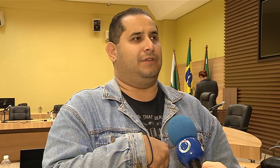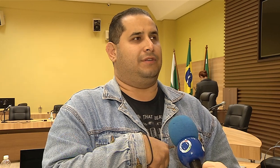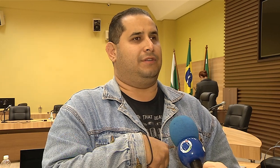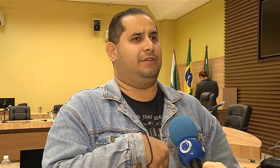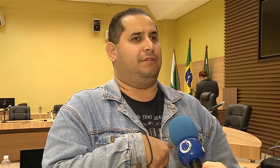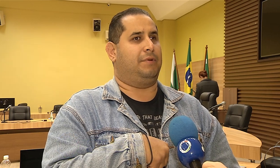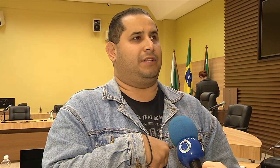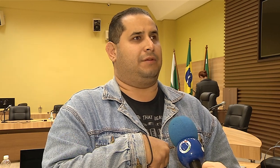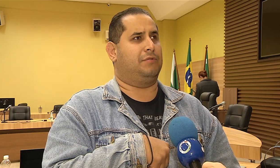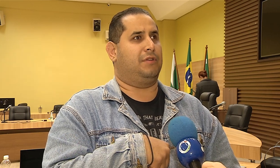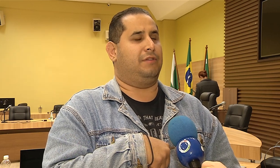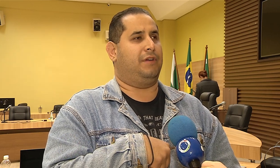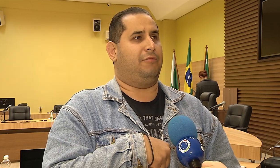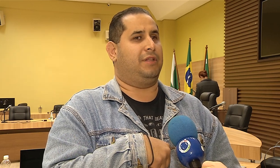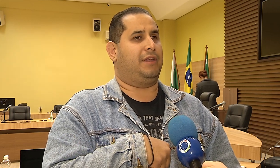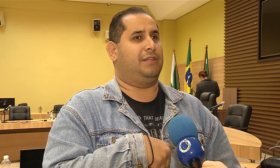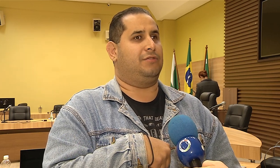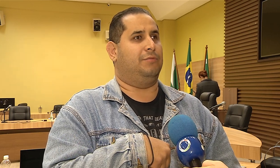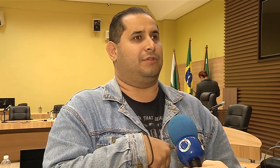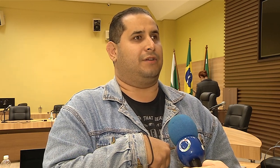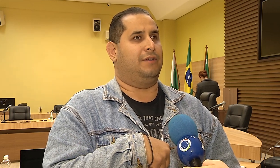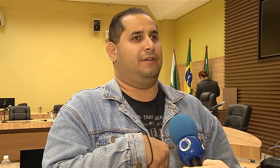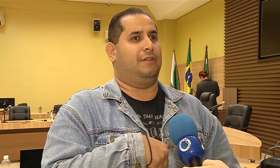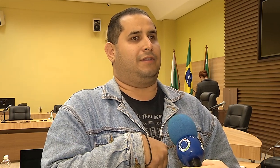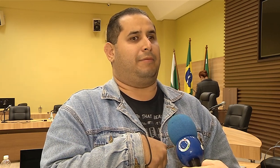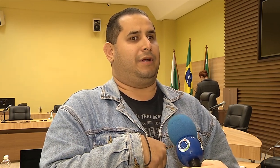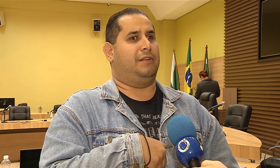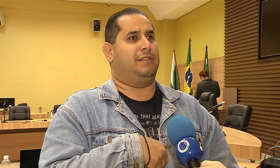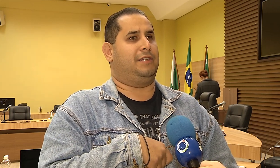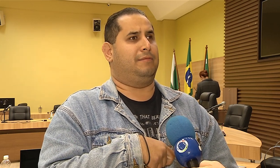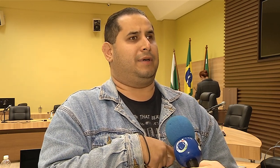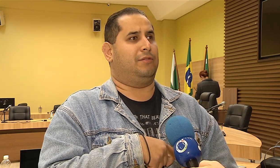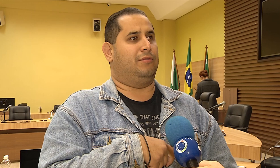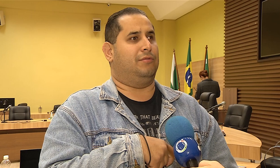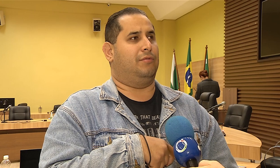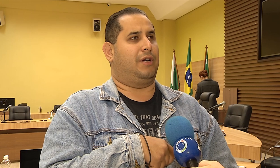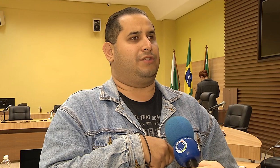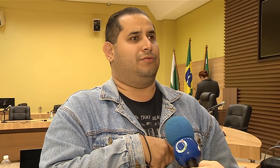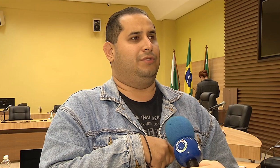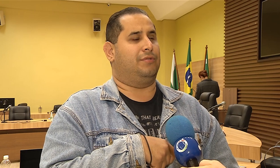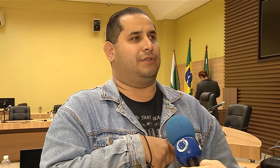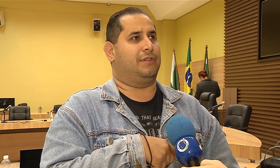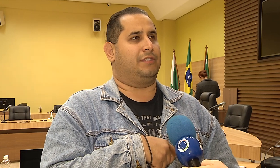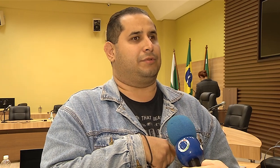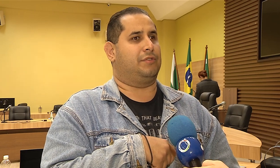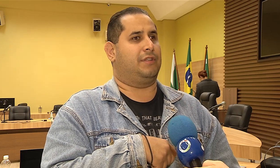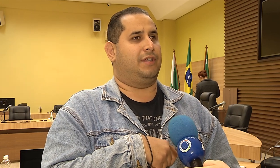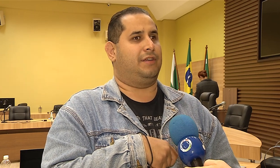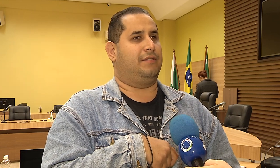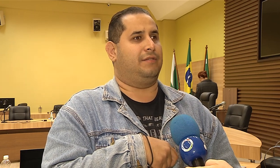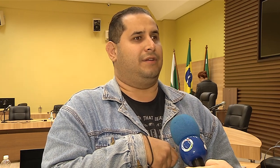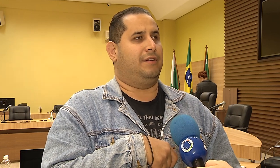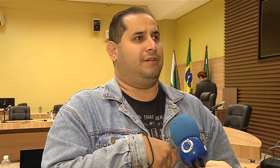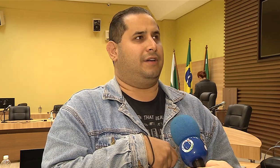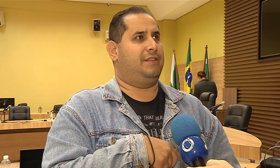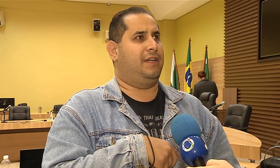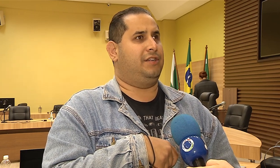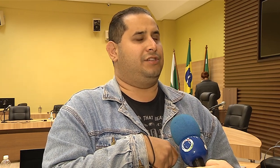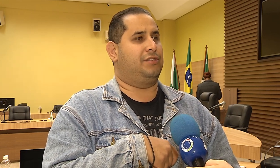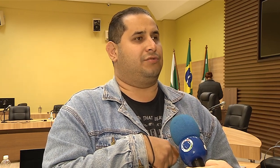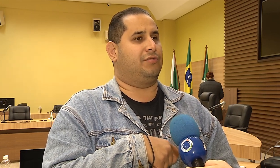3.000 e pretendemos o ano que vem aumentar esse número né trabalhando em cima do do CAD único né as pessoas que têm